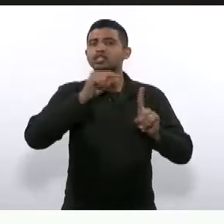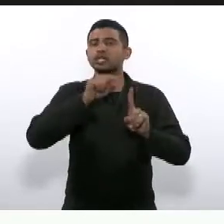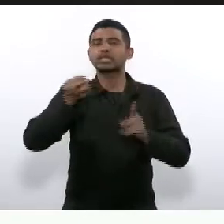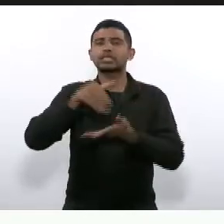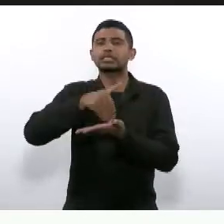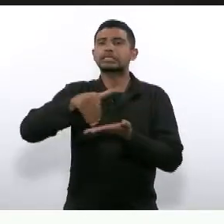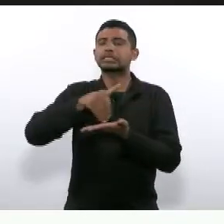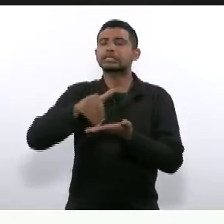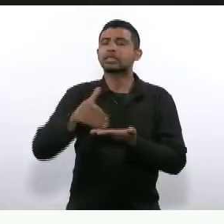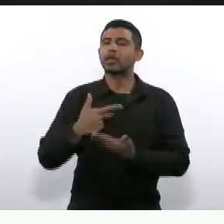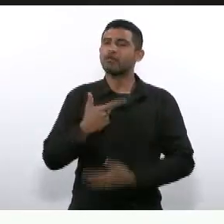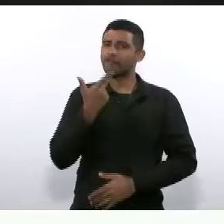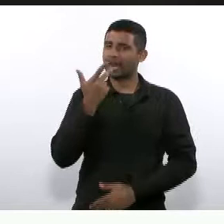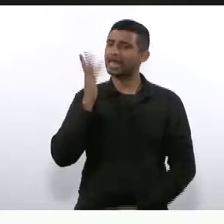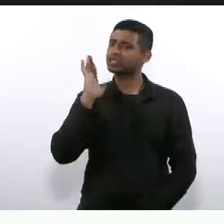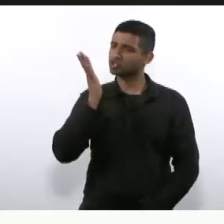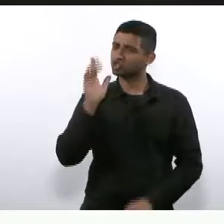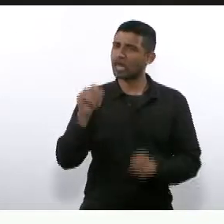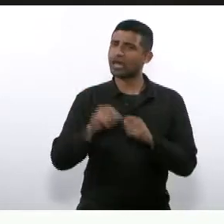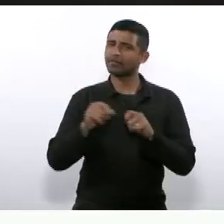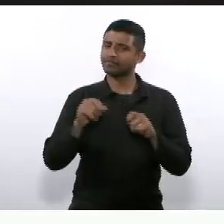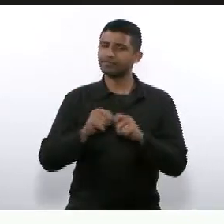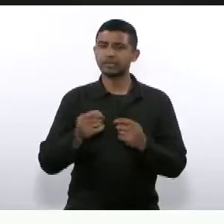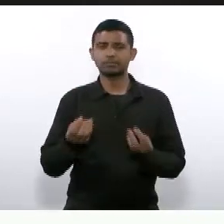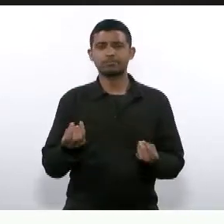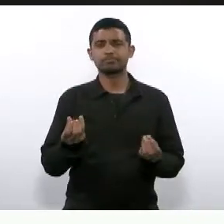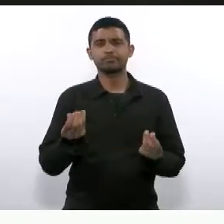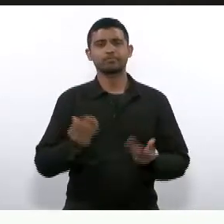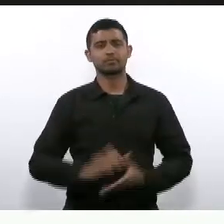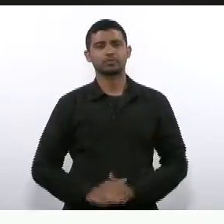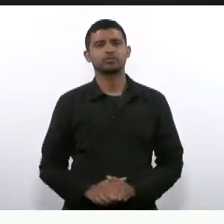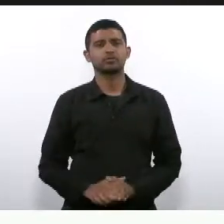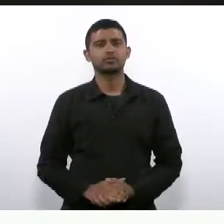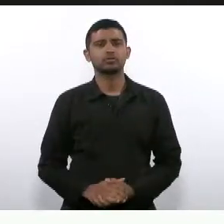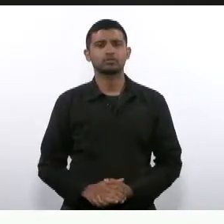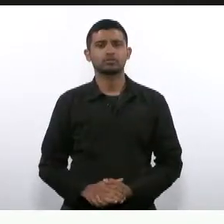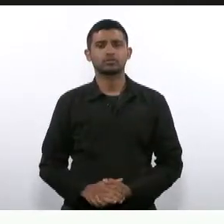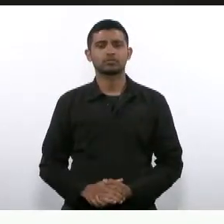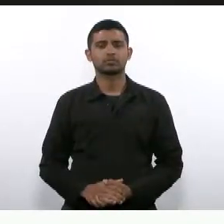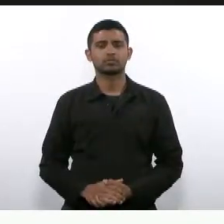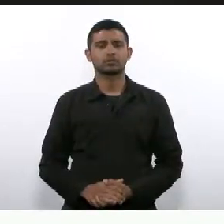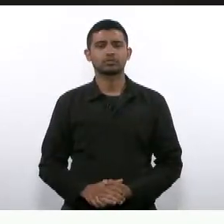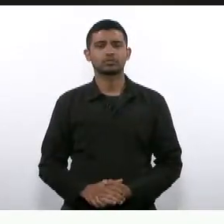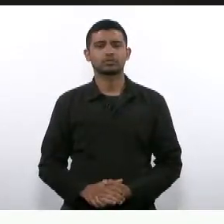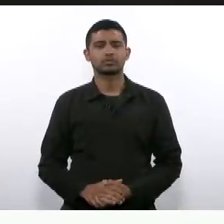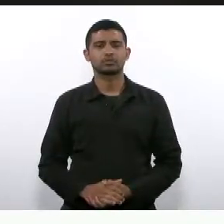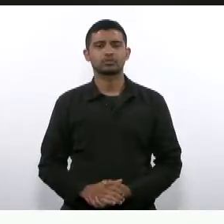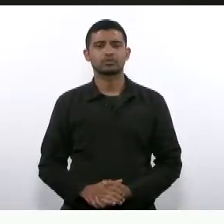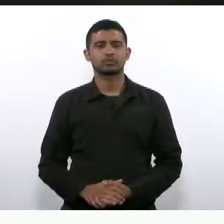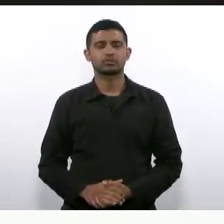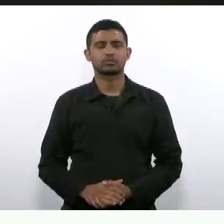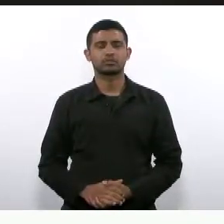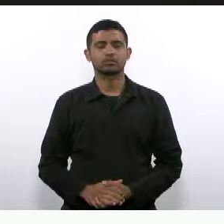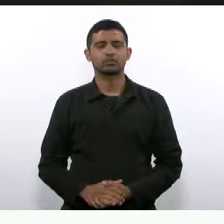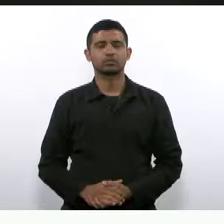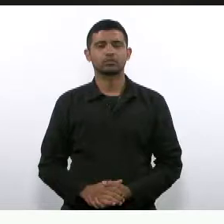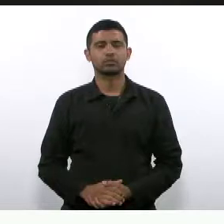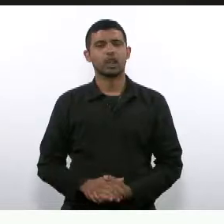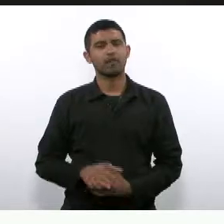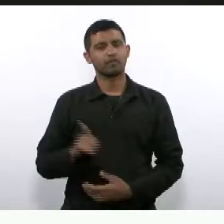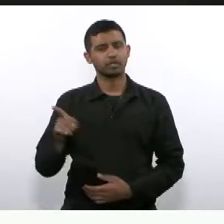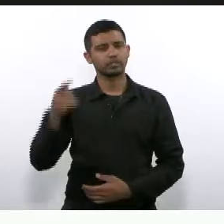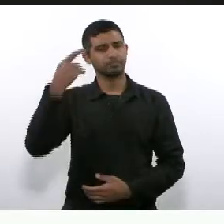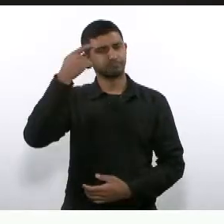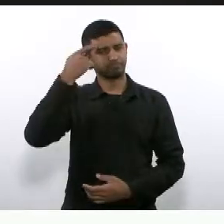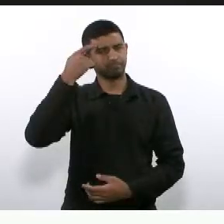secretaria. Quero dizer que já fiz aqui, acho que foi esse o espírito do seu objeto, de que o